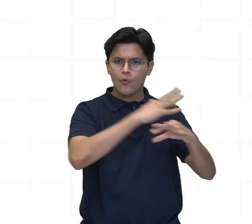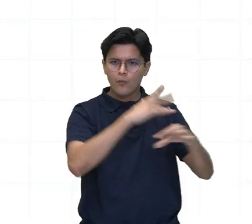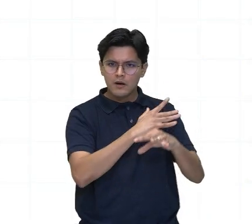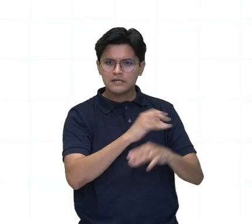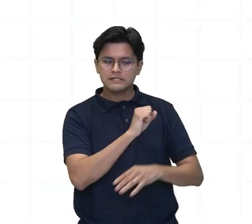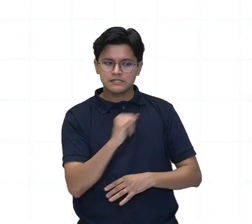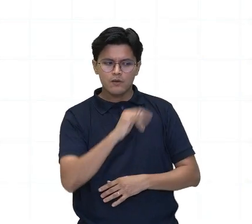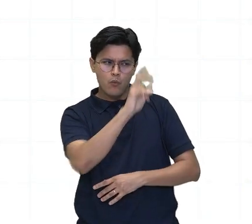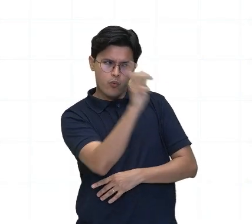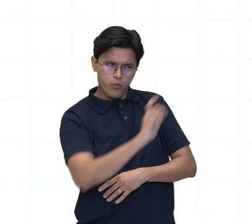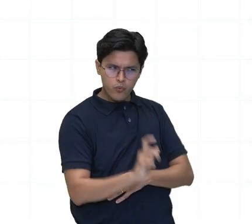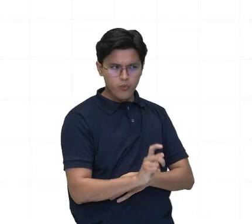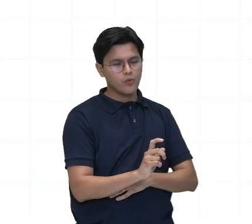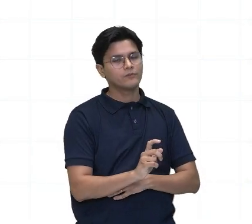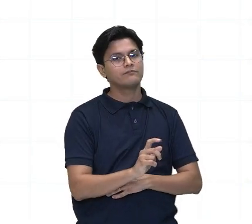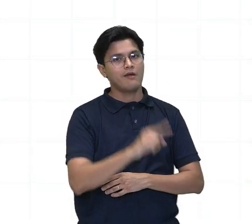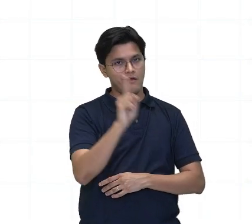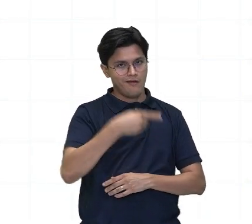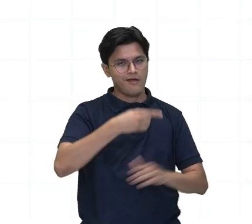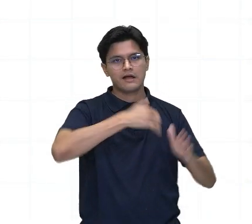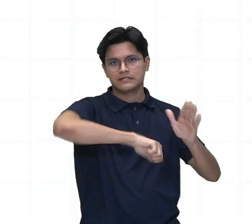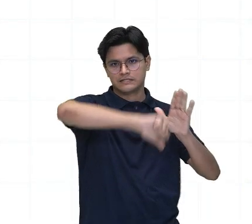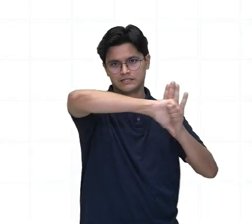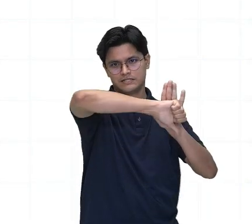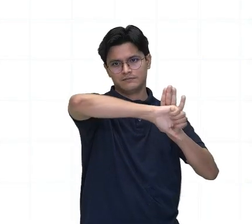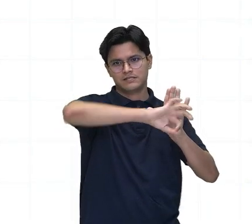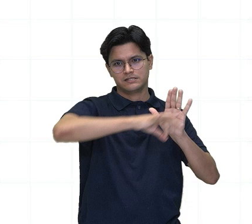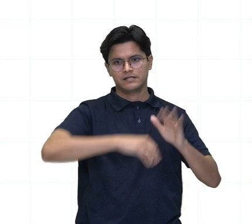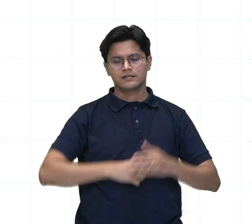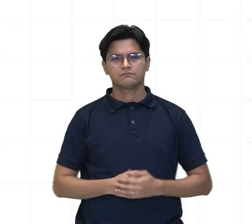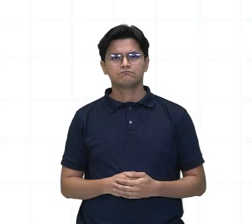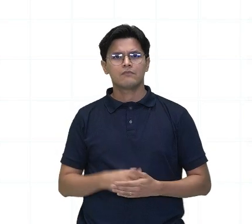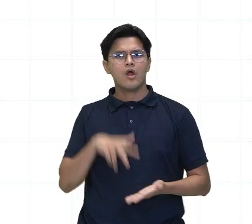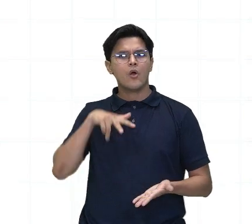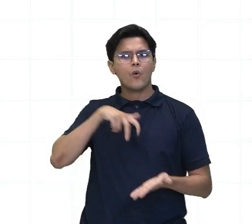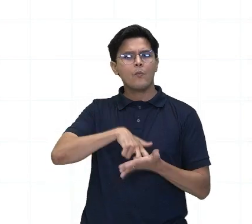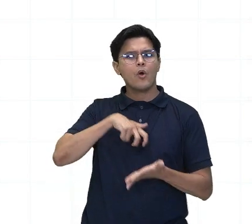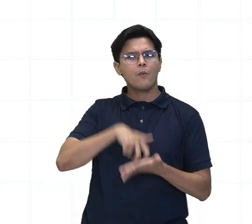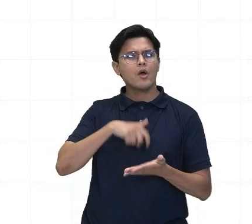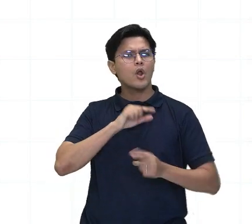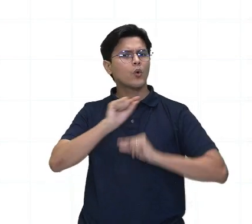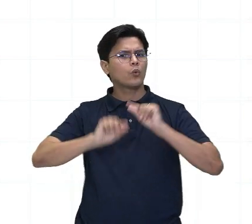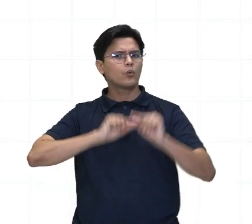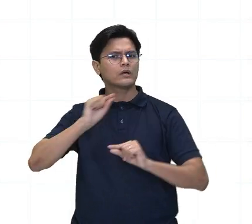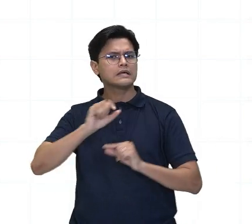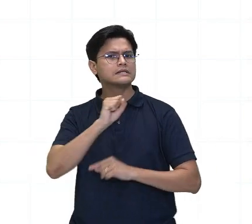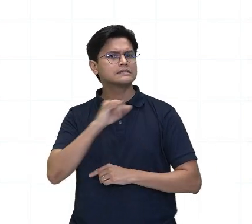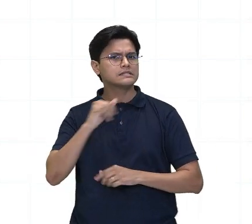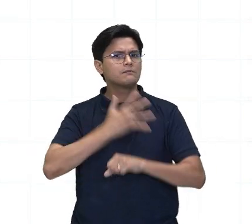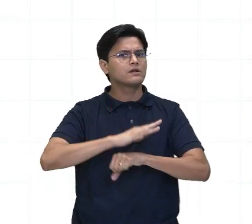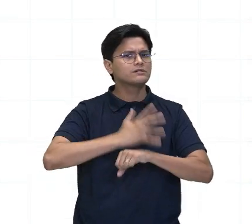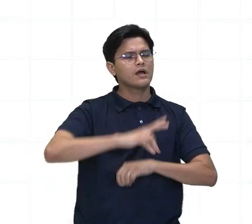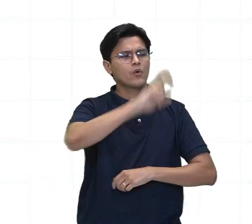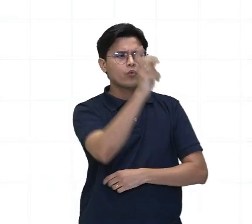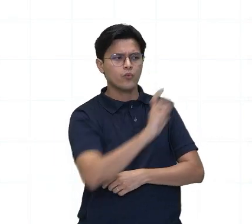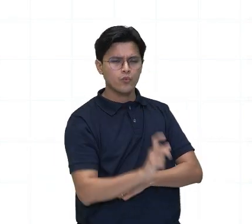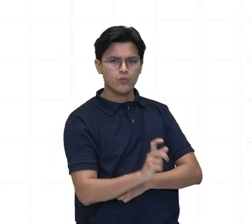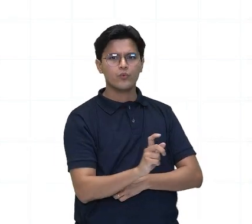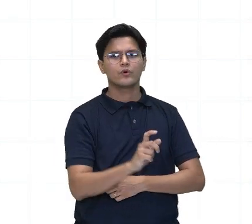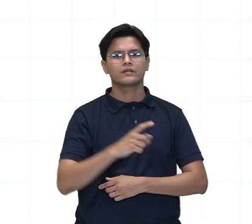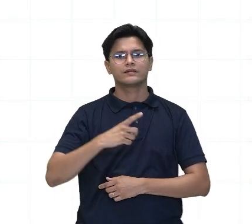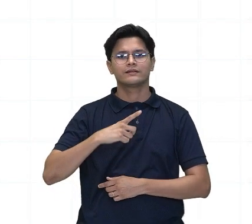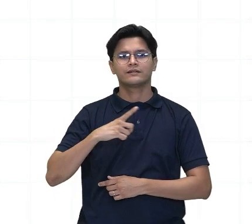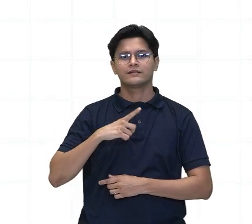que? Ilegal. Então, vamos ver lá. Qual é a pena para caso eu cometa essa infração? Pena de detenção